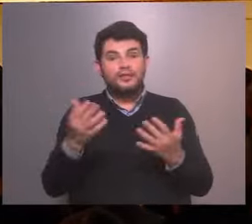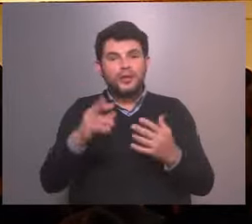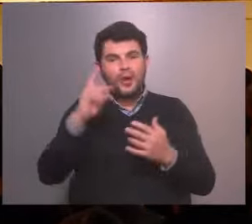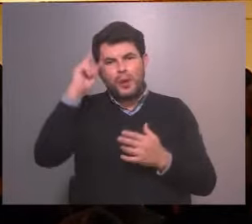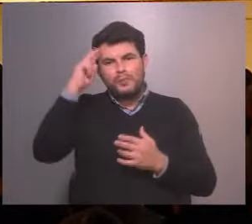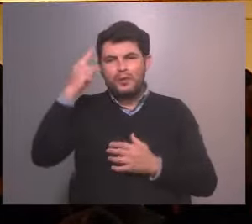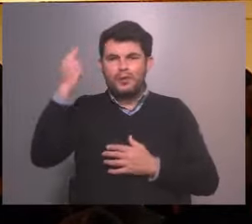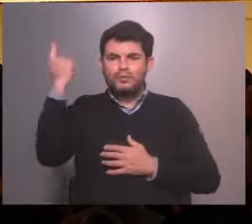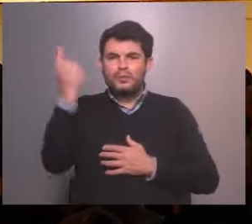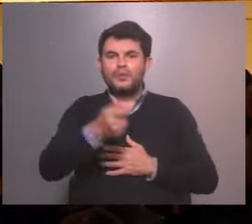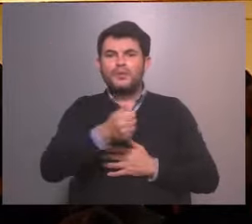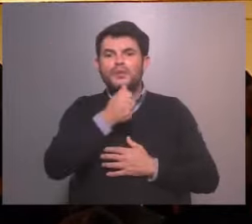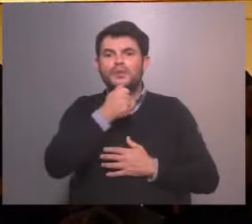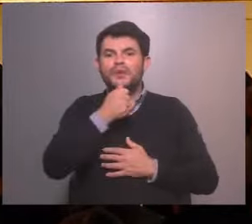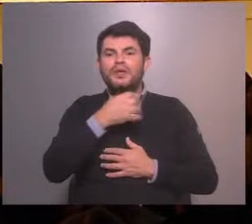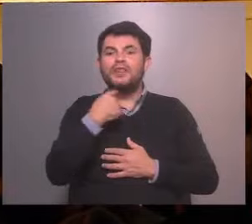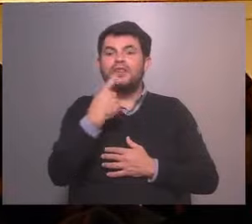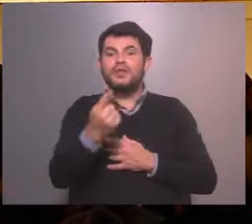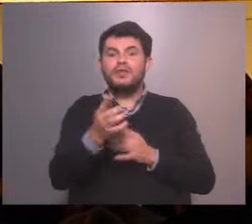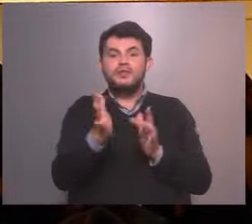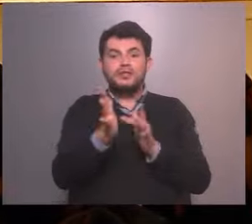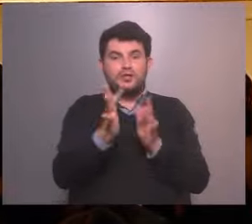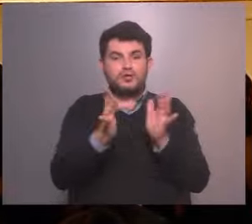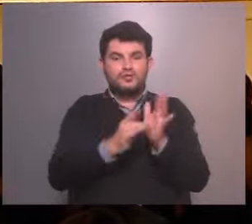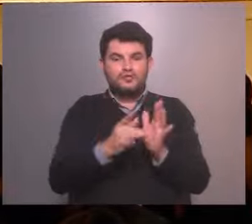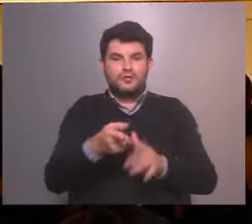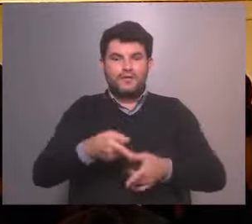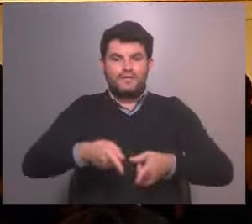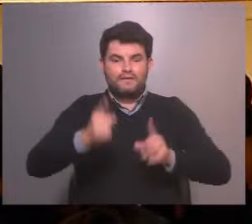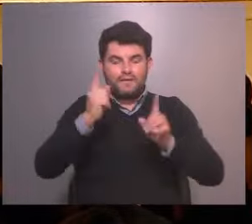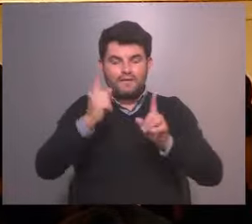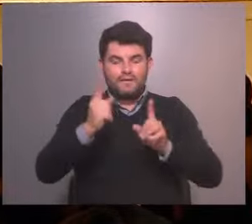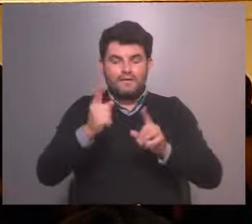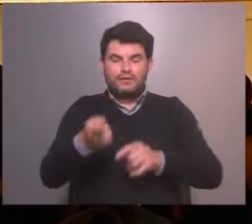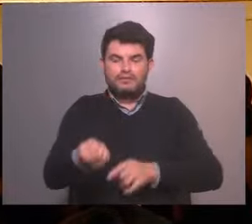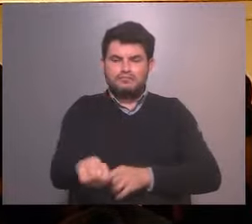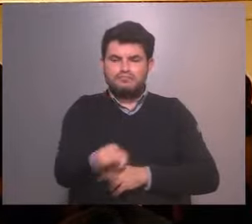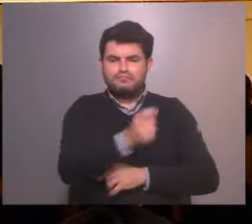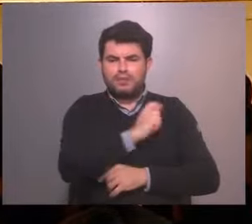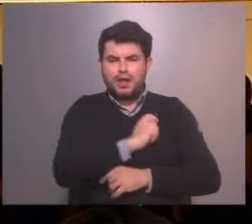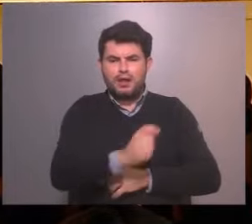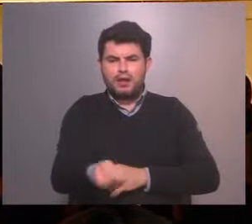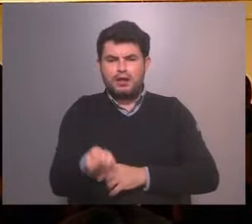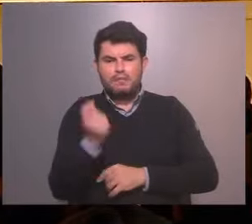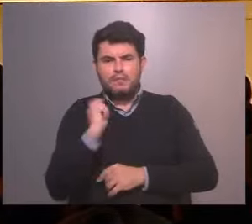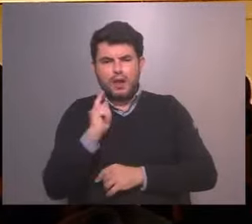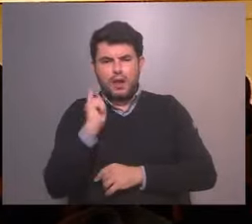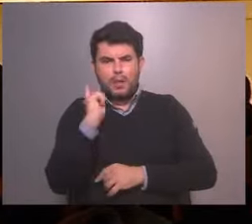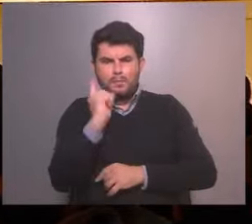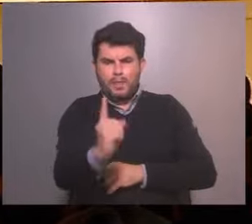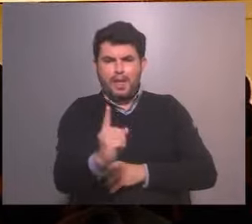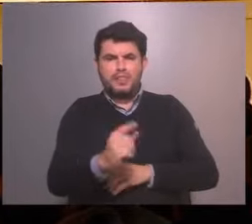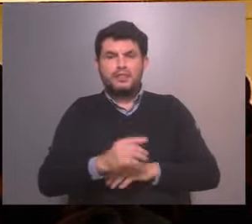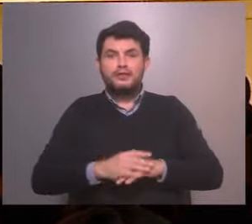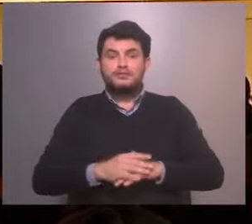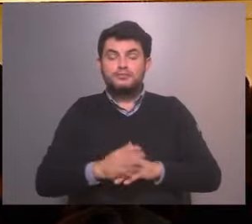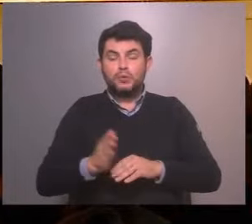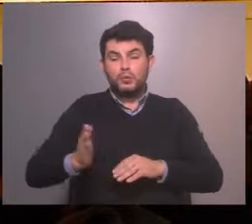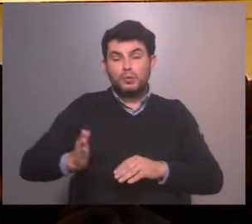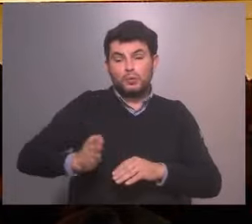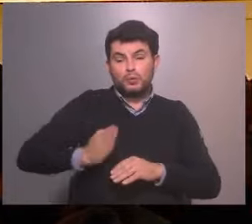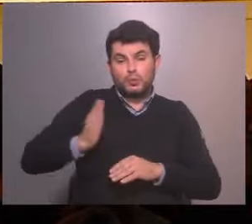No segundo mistério, meditamos na flagelação de Jesus.